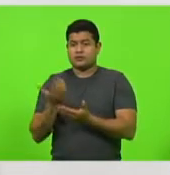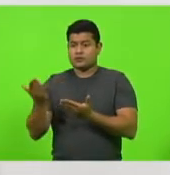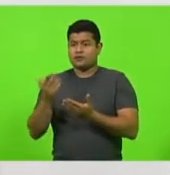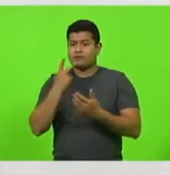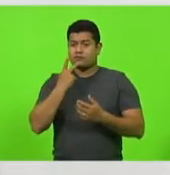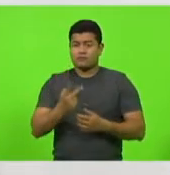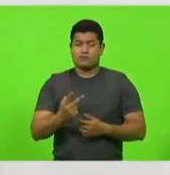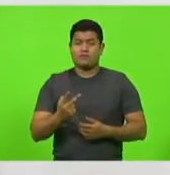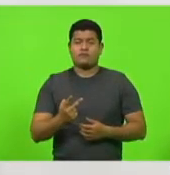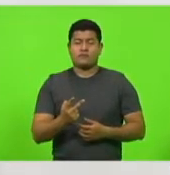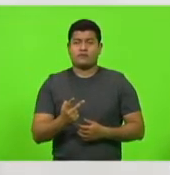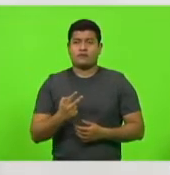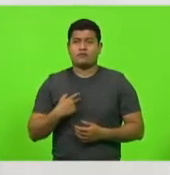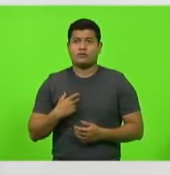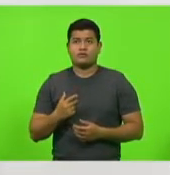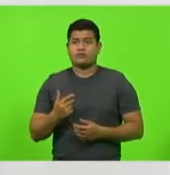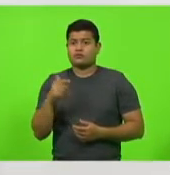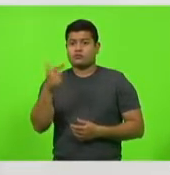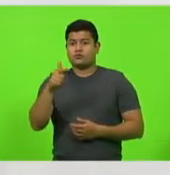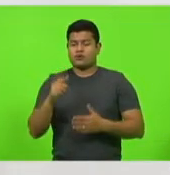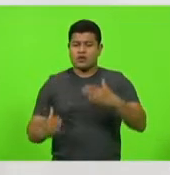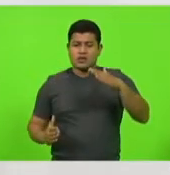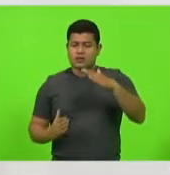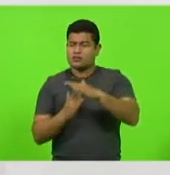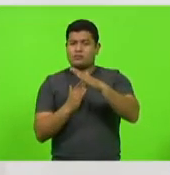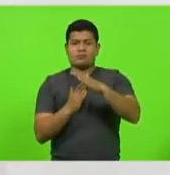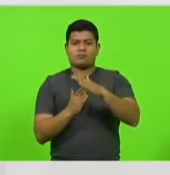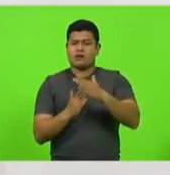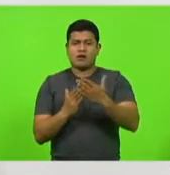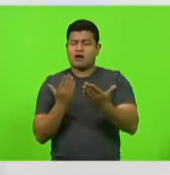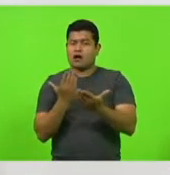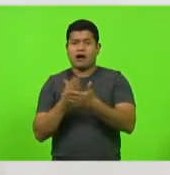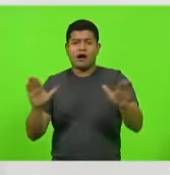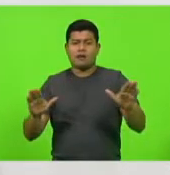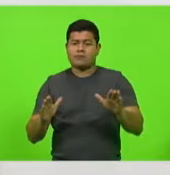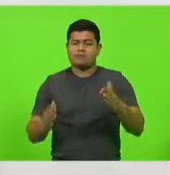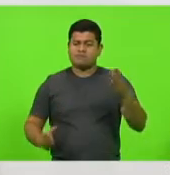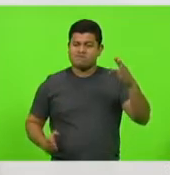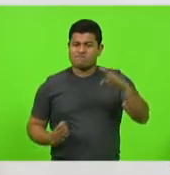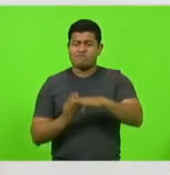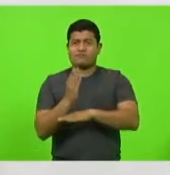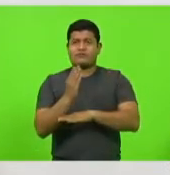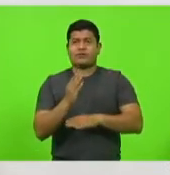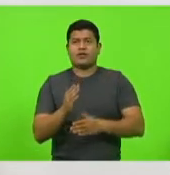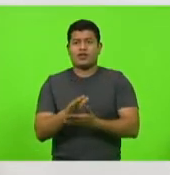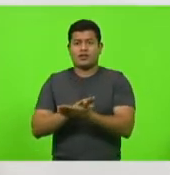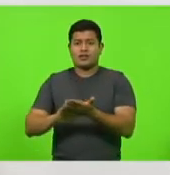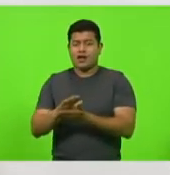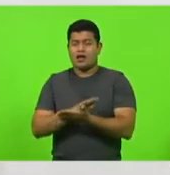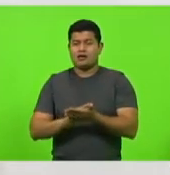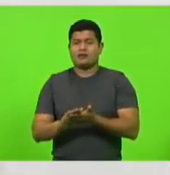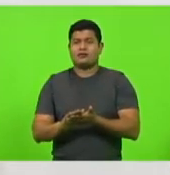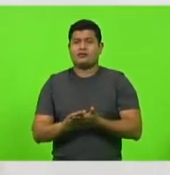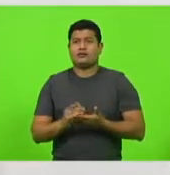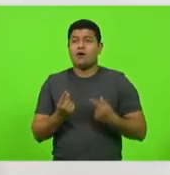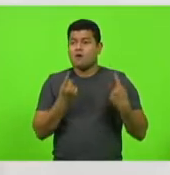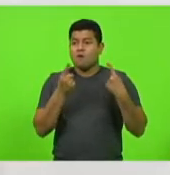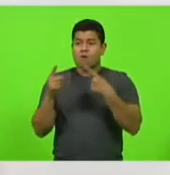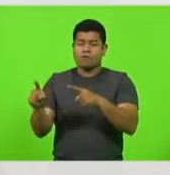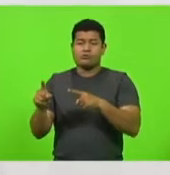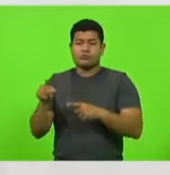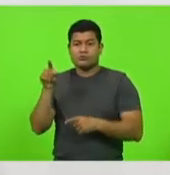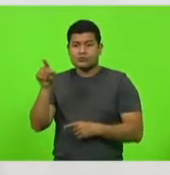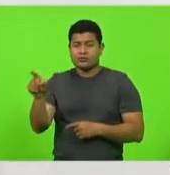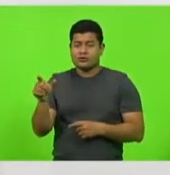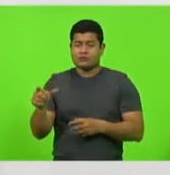há mais nenhum limite para ninguém. Nada para nada, ninguém para ele, dentro do